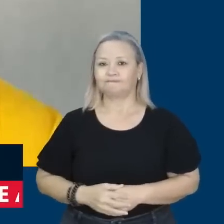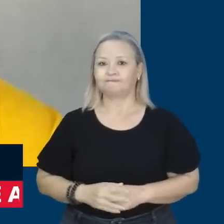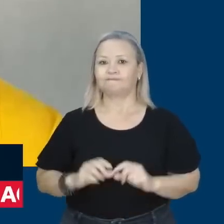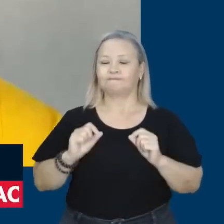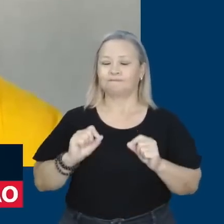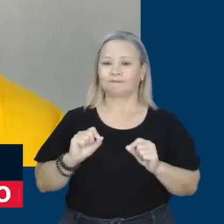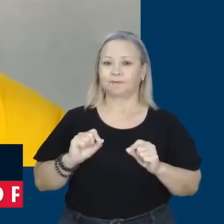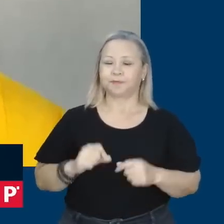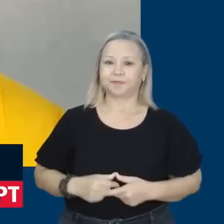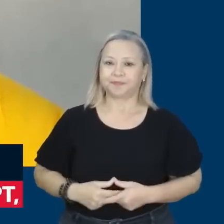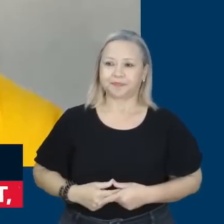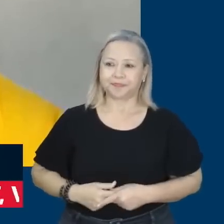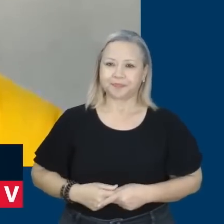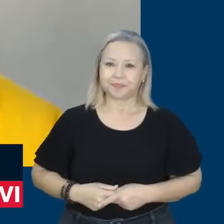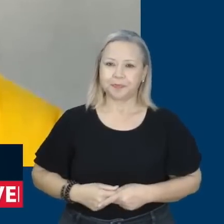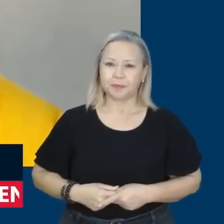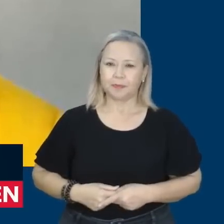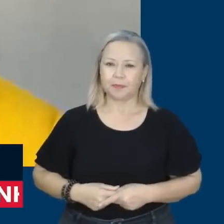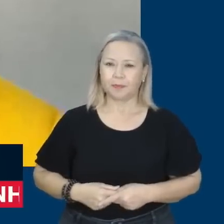no